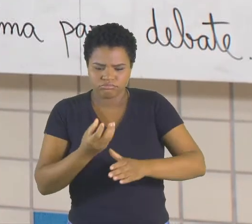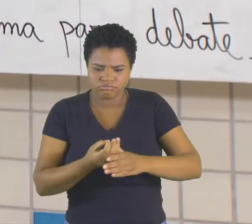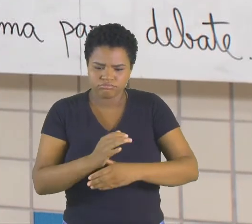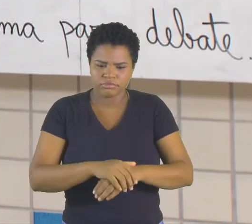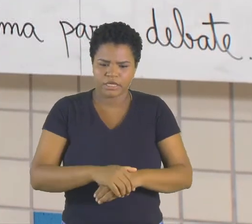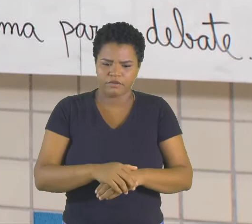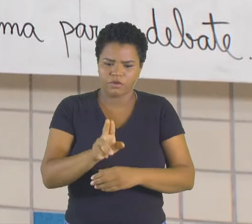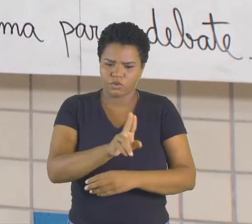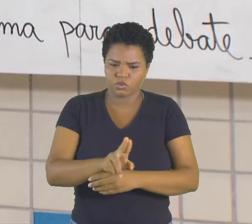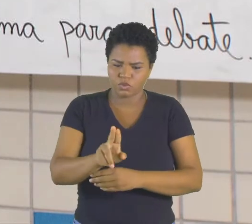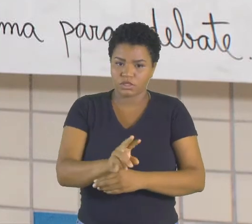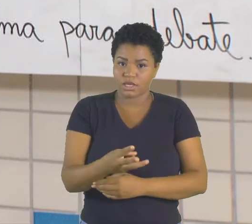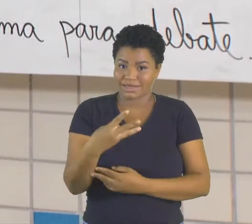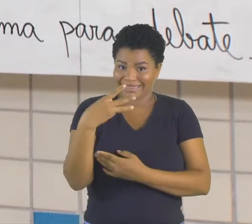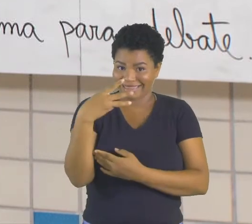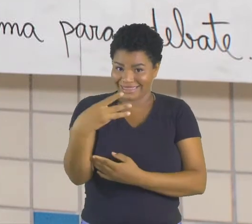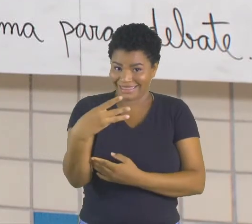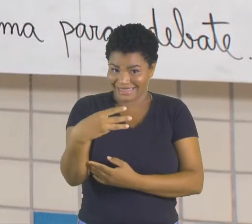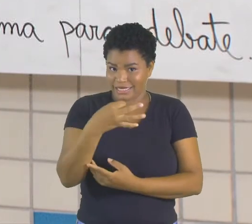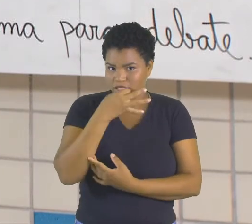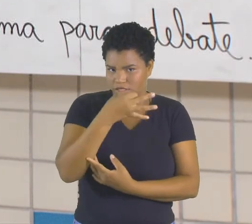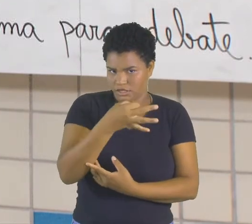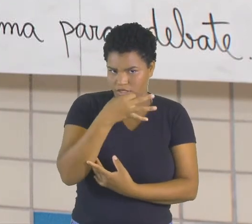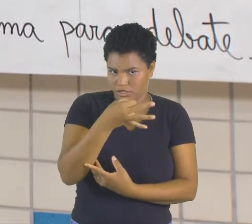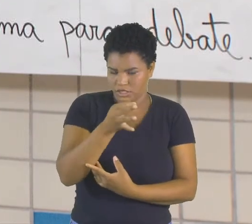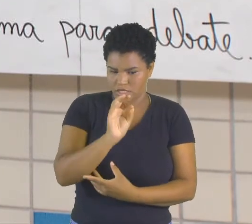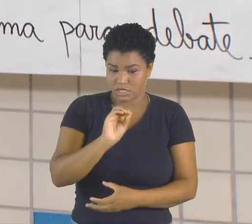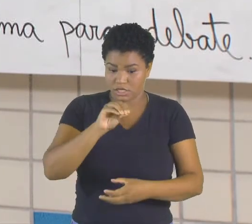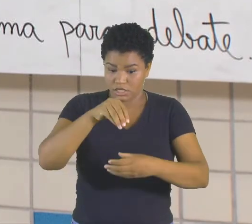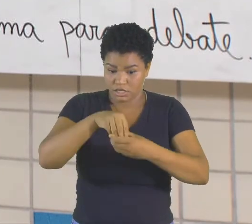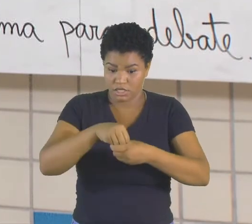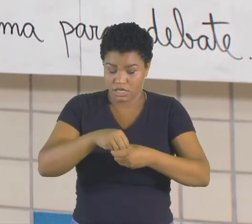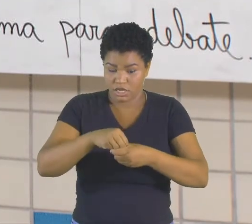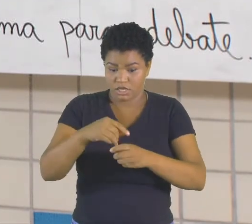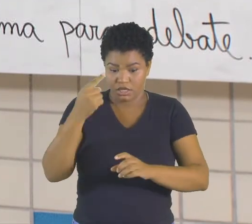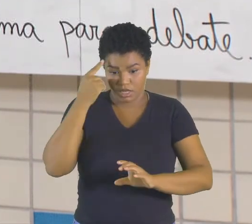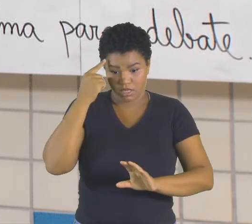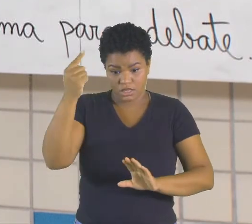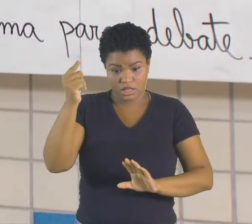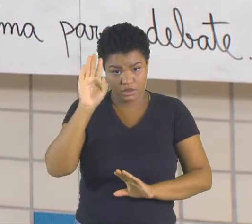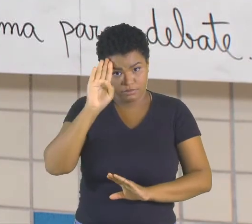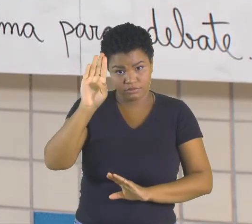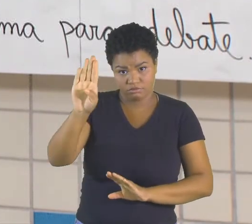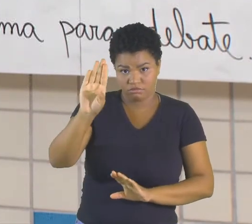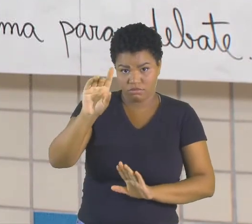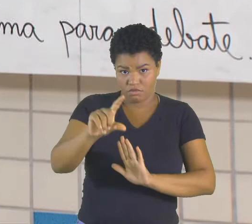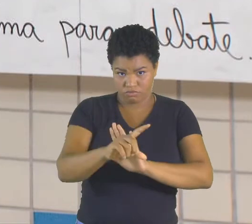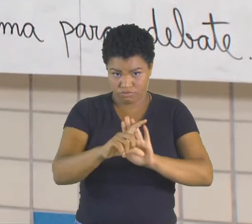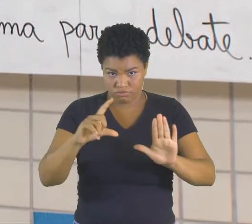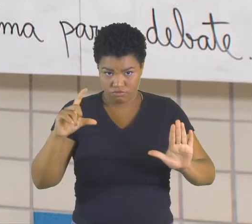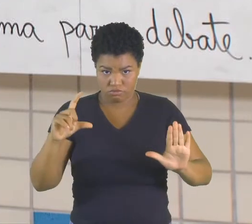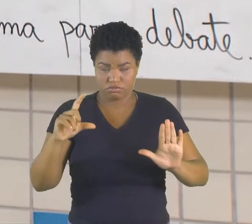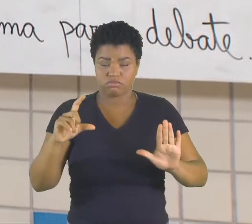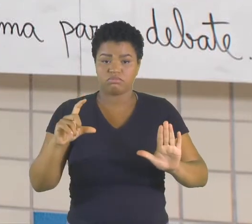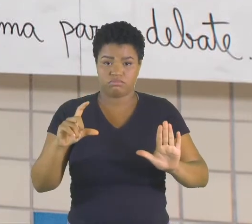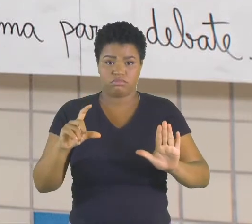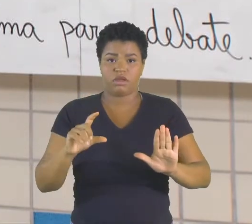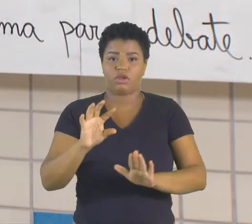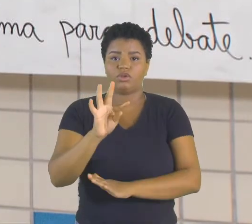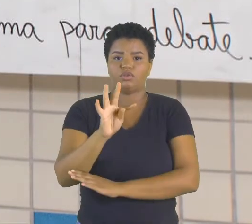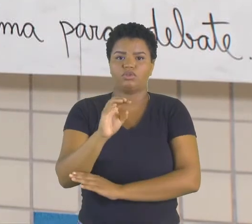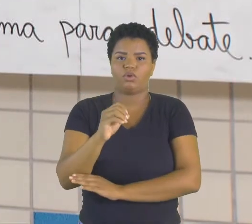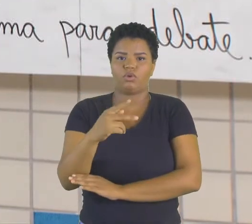3 argumentos secundários dentro dessa ideia núcleo, dessa ideia central, que é o tópico